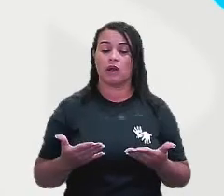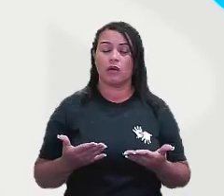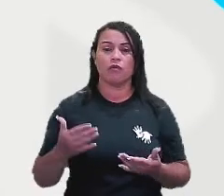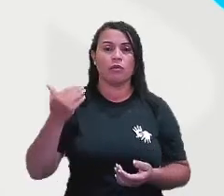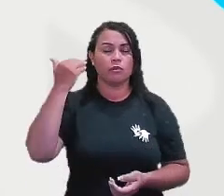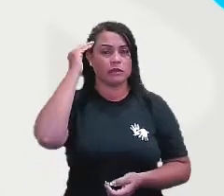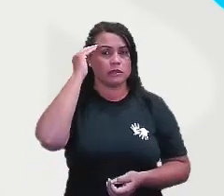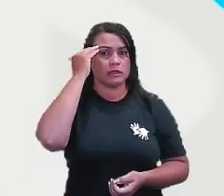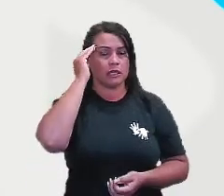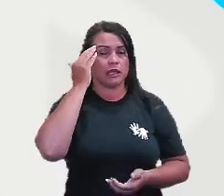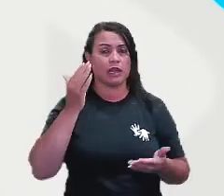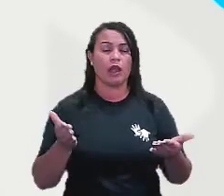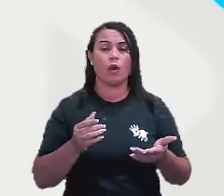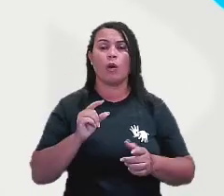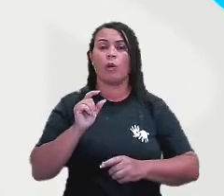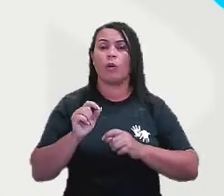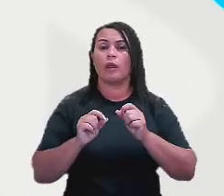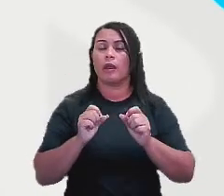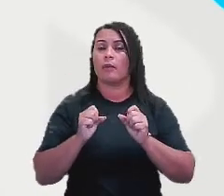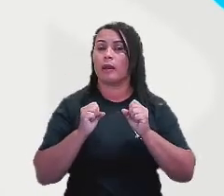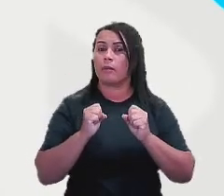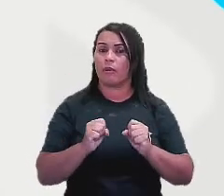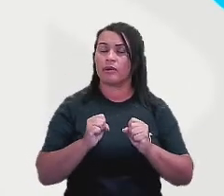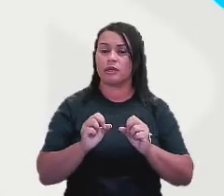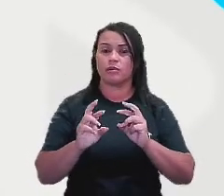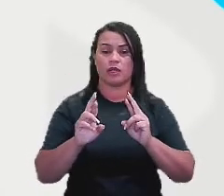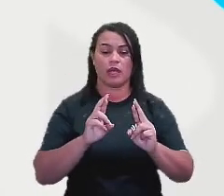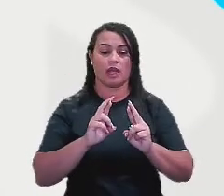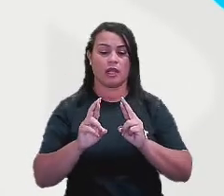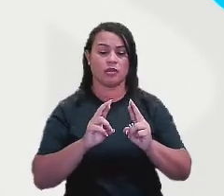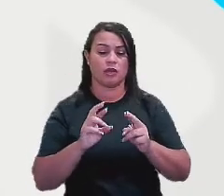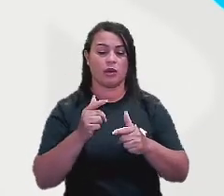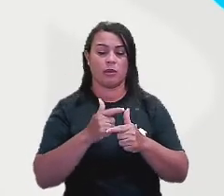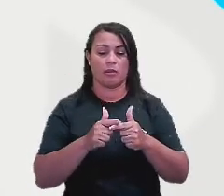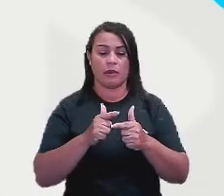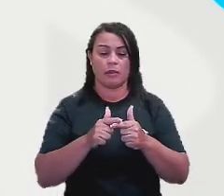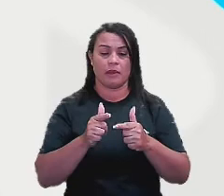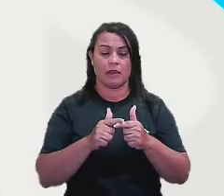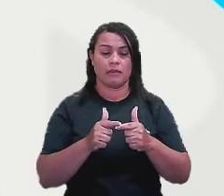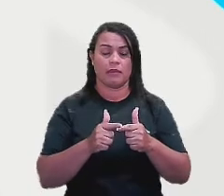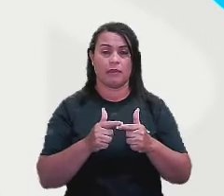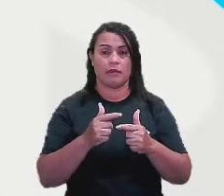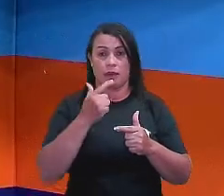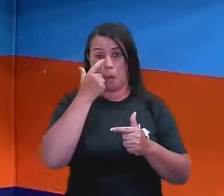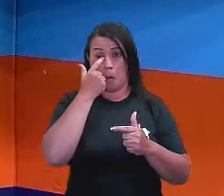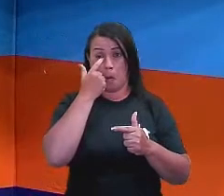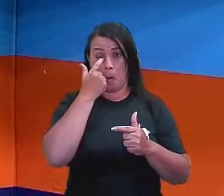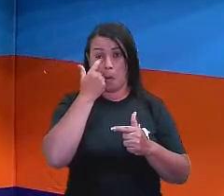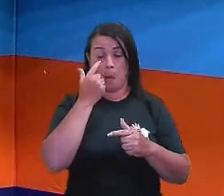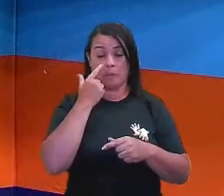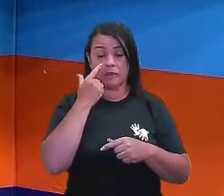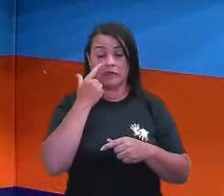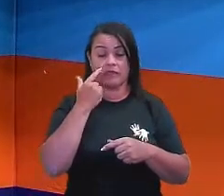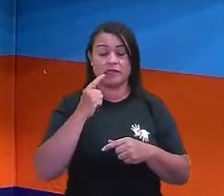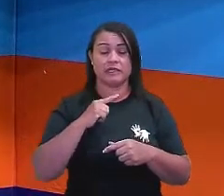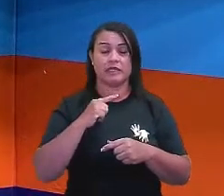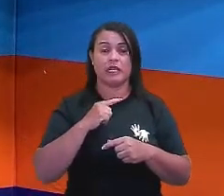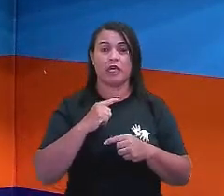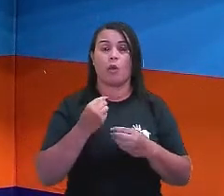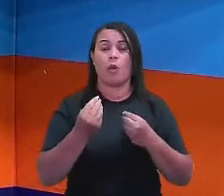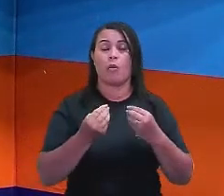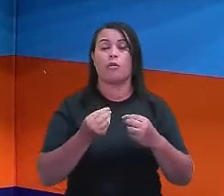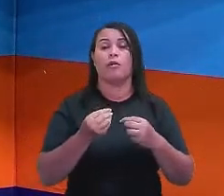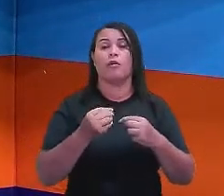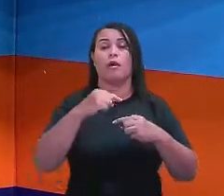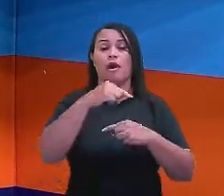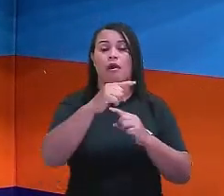Vamos entender agora para que a gente possa relacionar com o nosso problema. Duplicaram os lados, mas a área, como